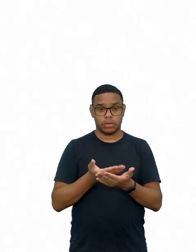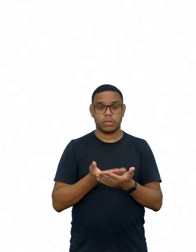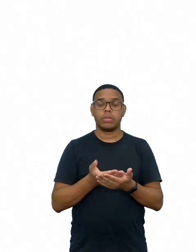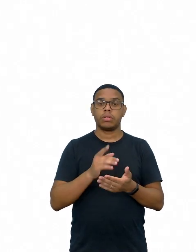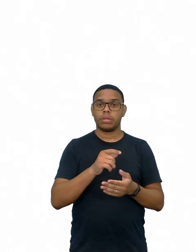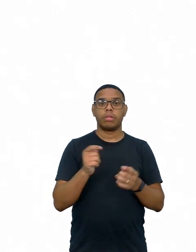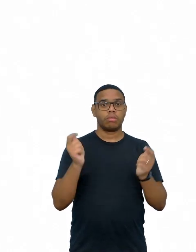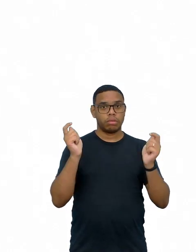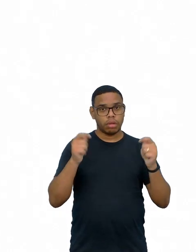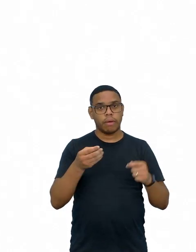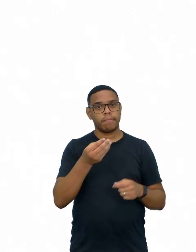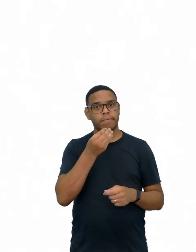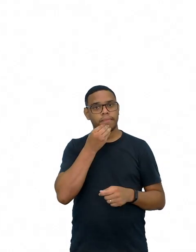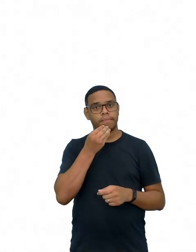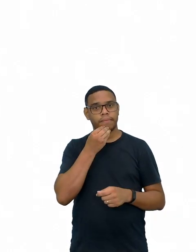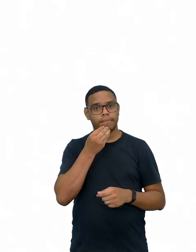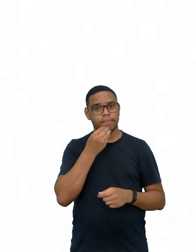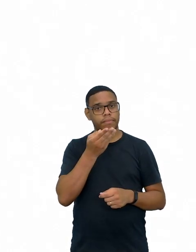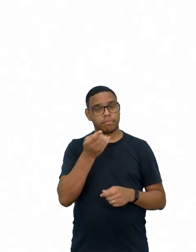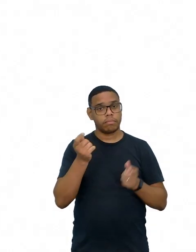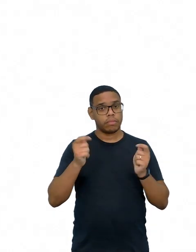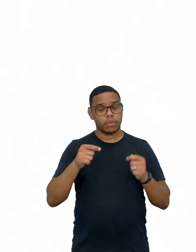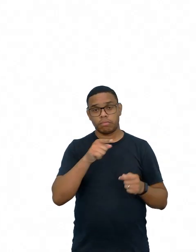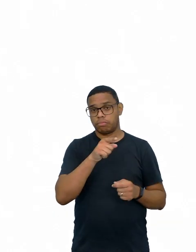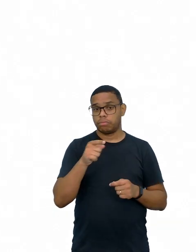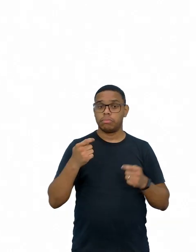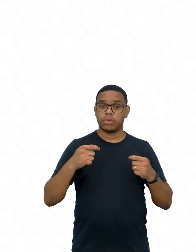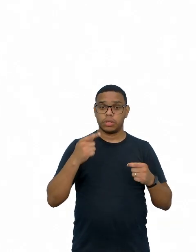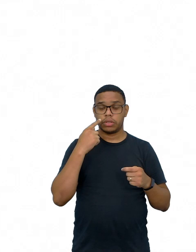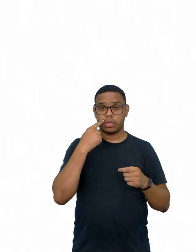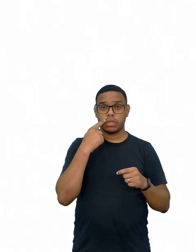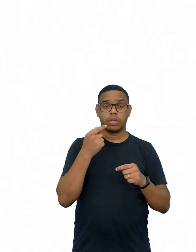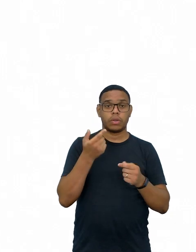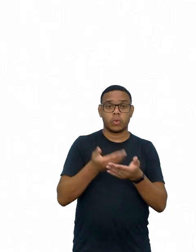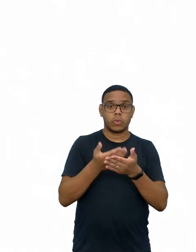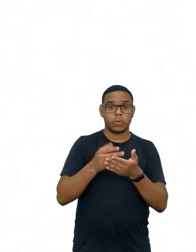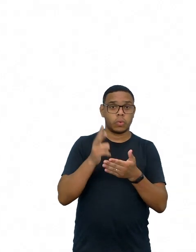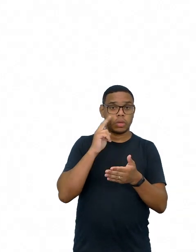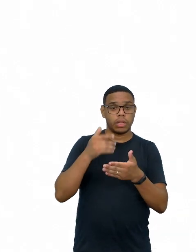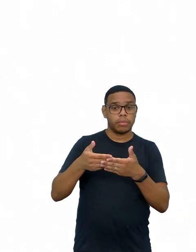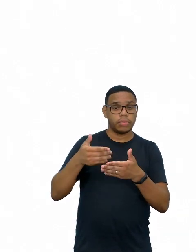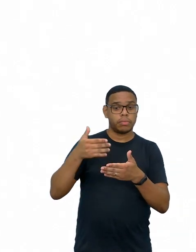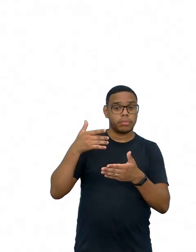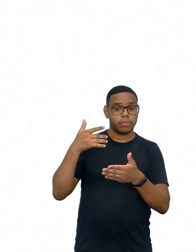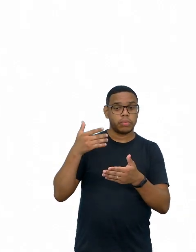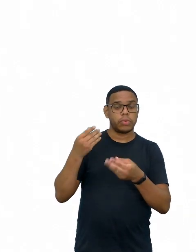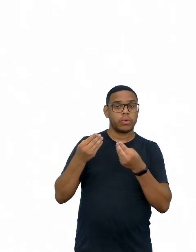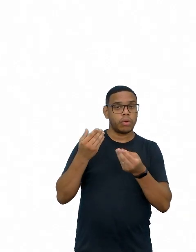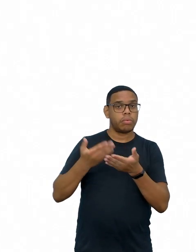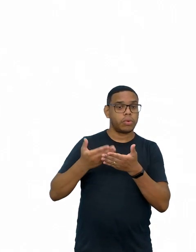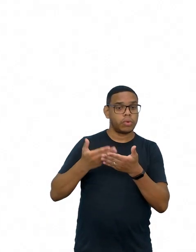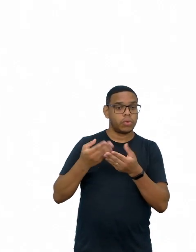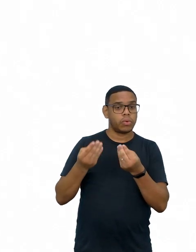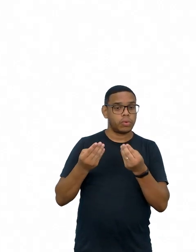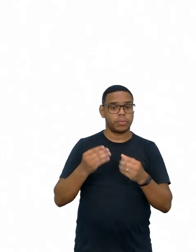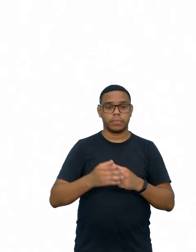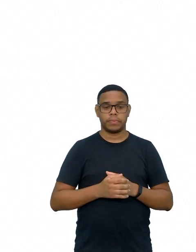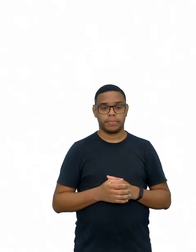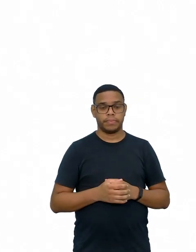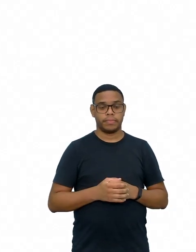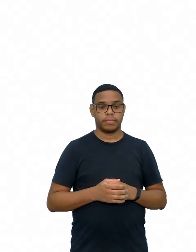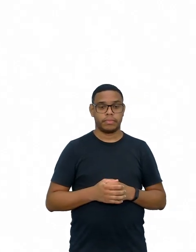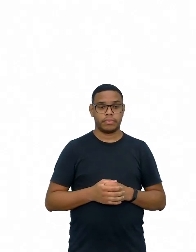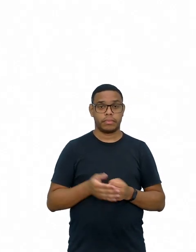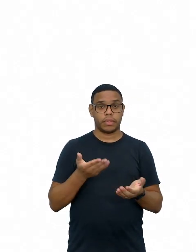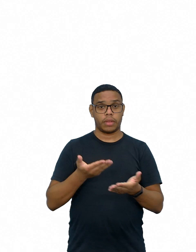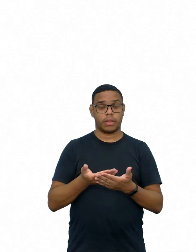vale a pena ter que voltar um pouco, né? Fração, depende da sua turma.